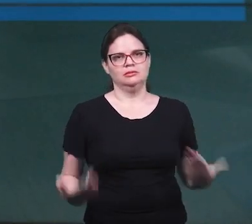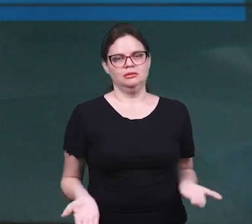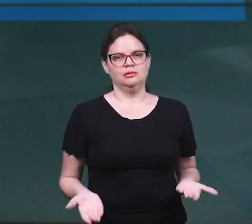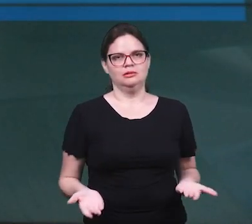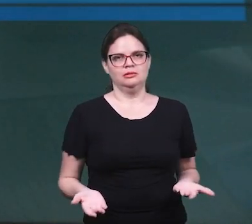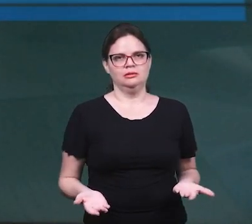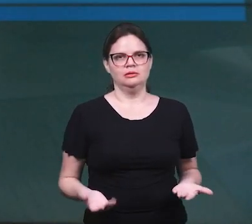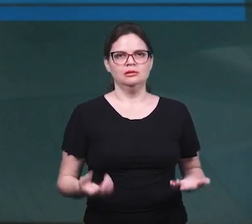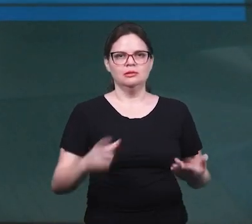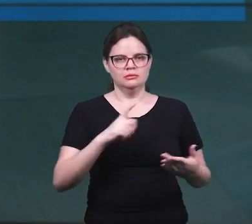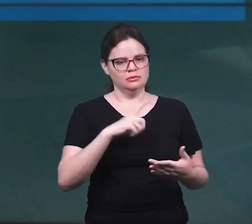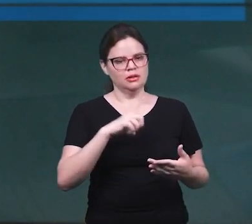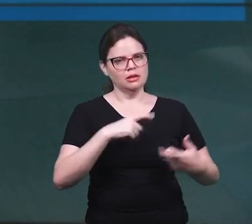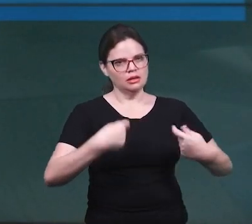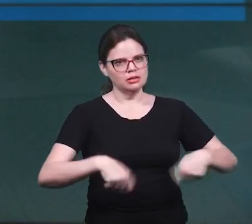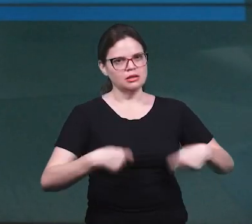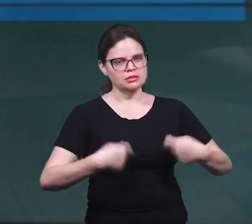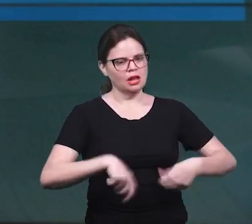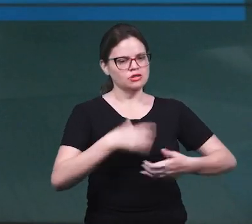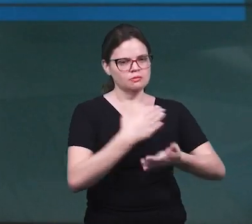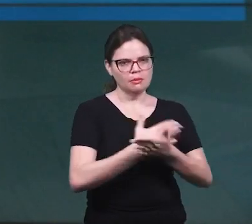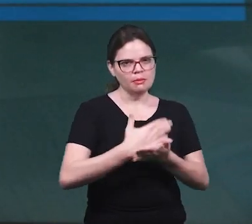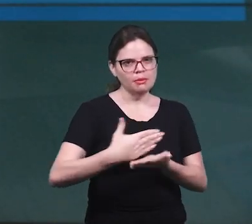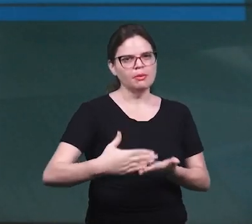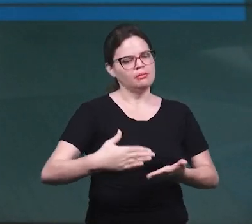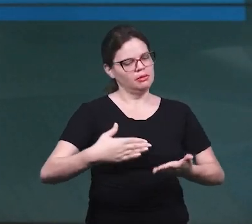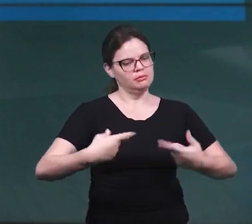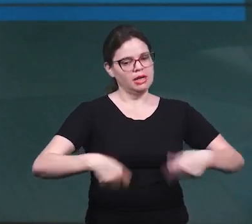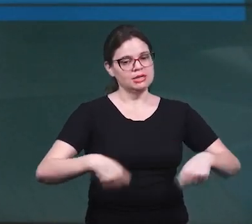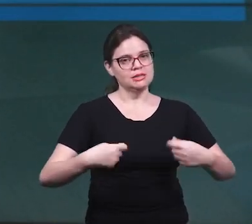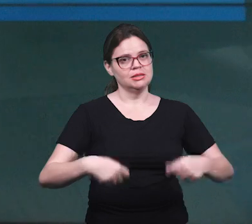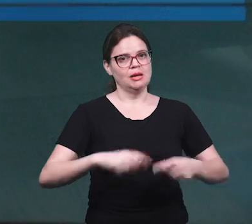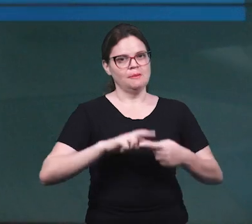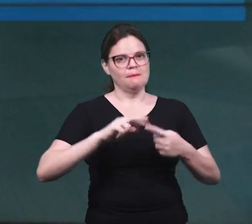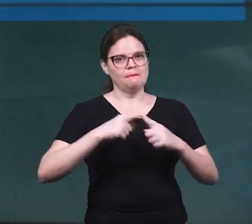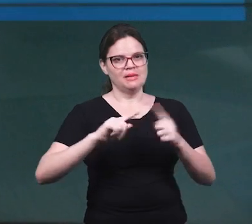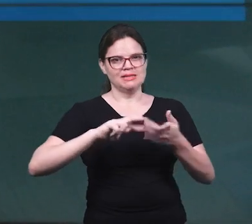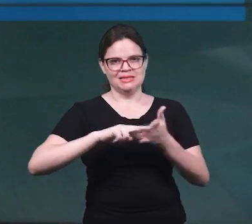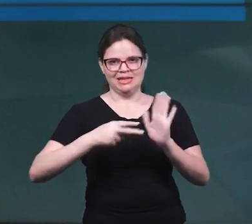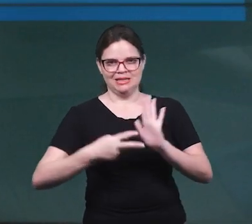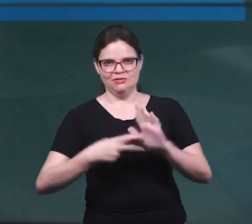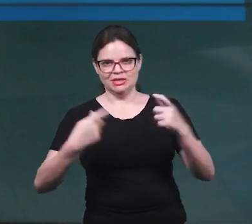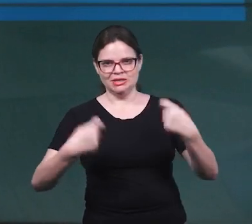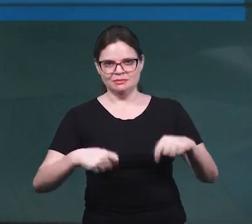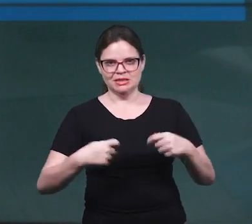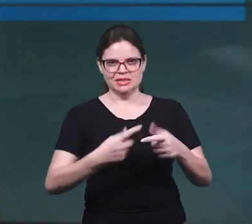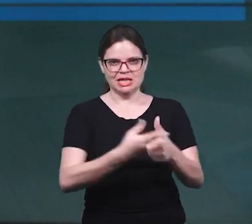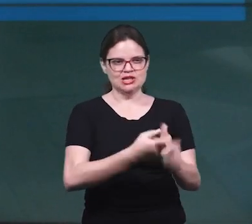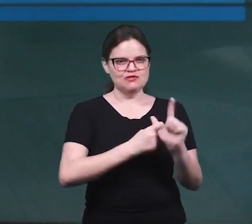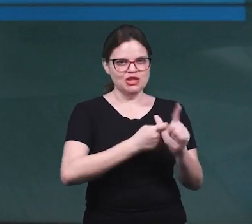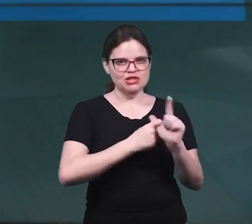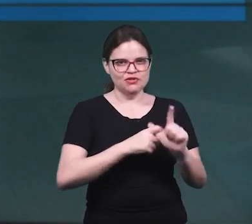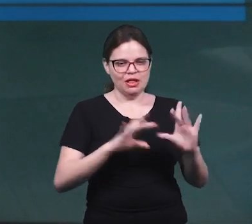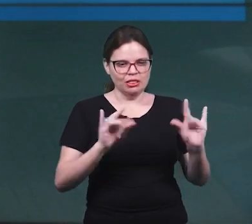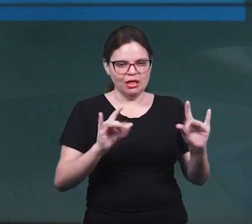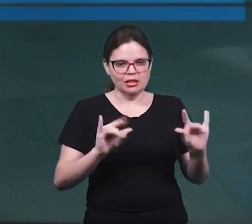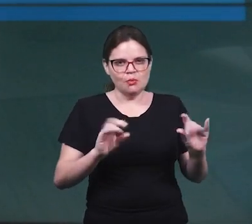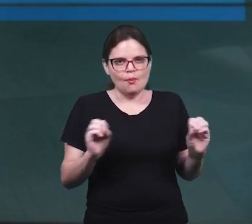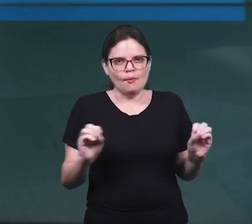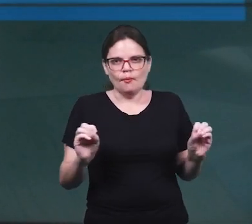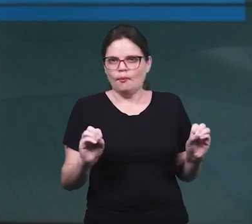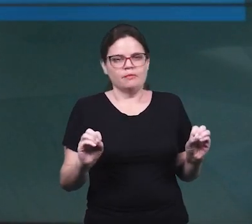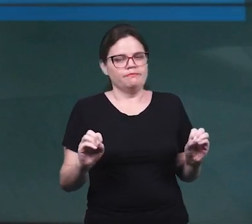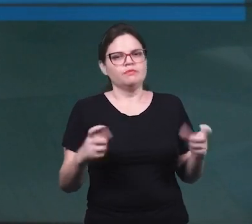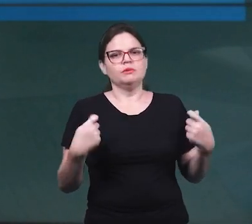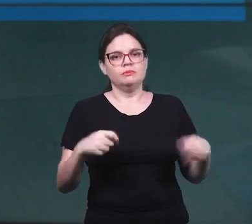tenha necessidade de contrair dívida, não significa que você deve dever mais do que tem. É